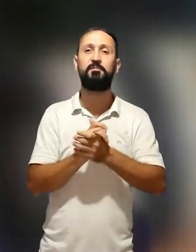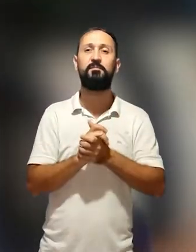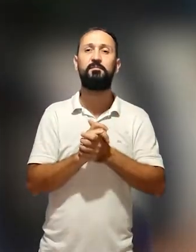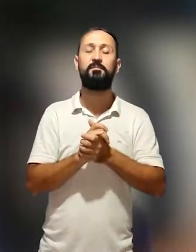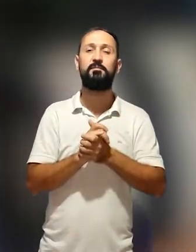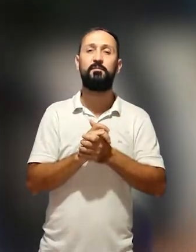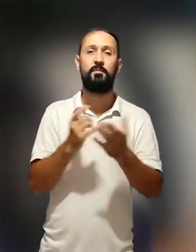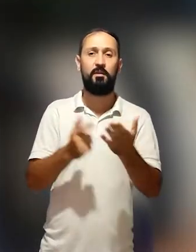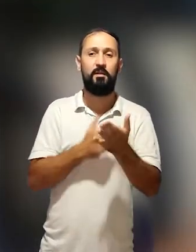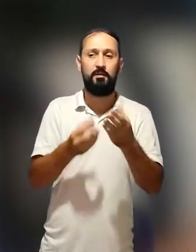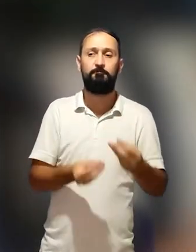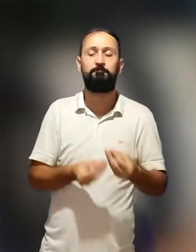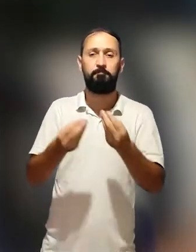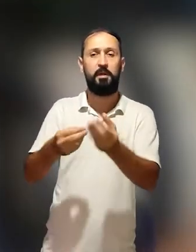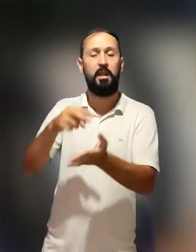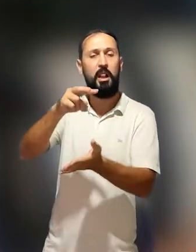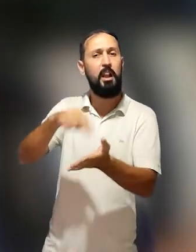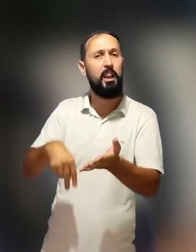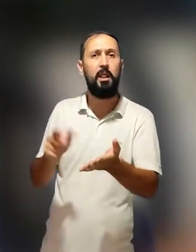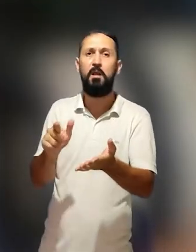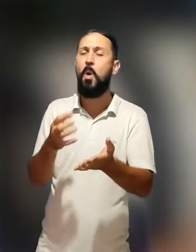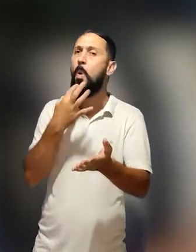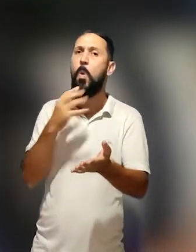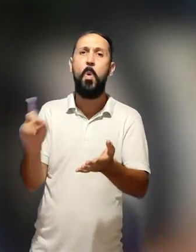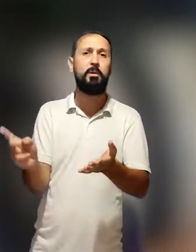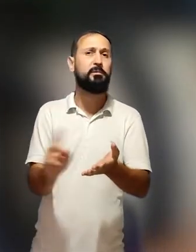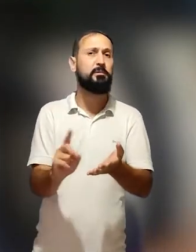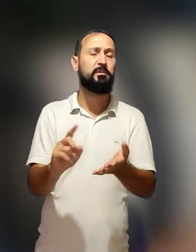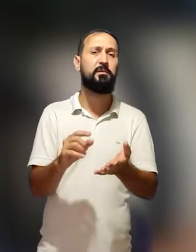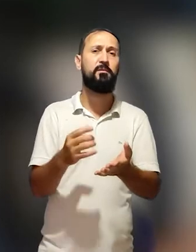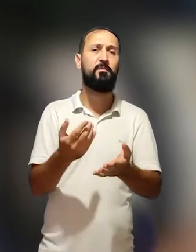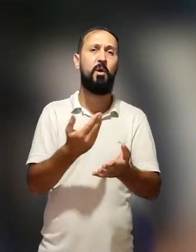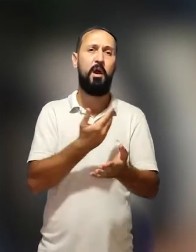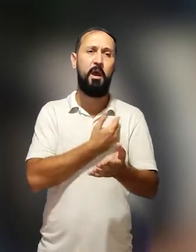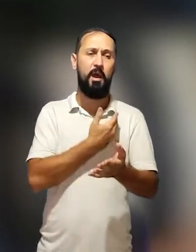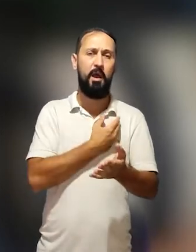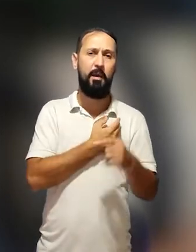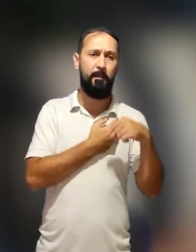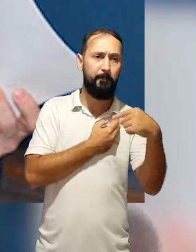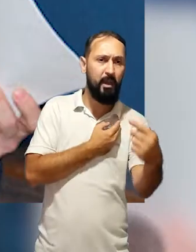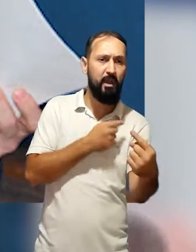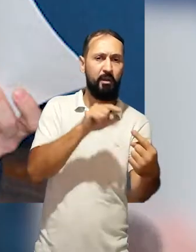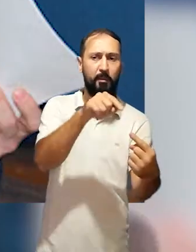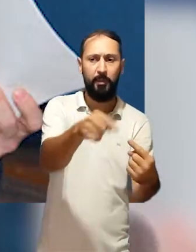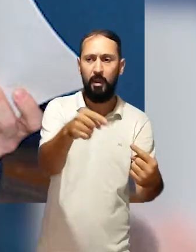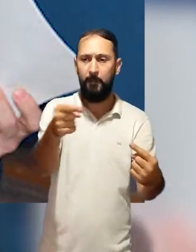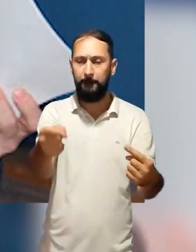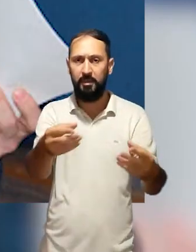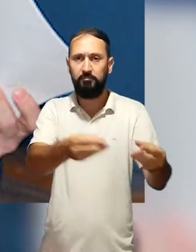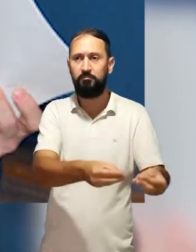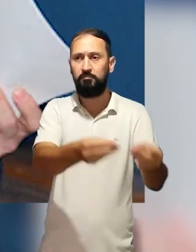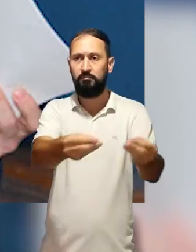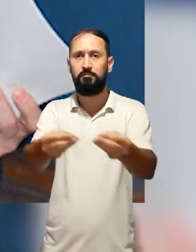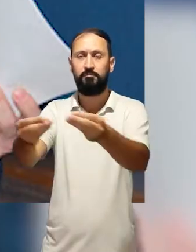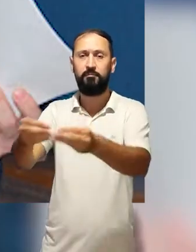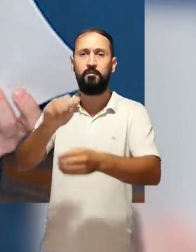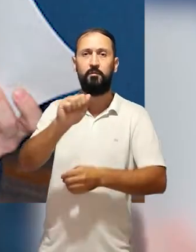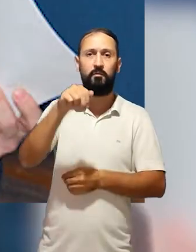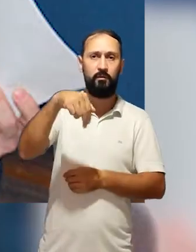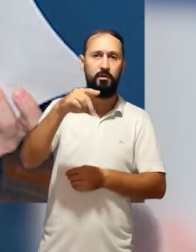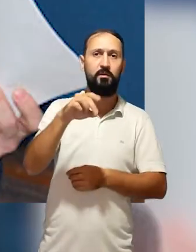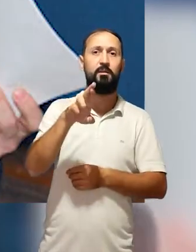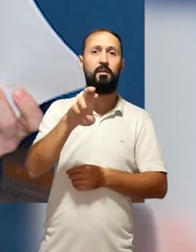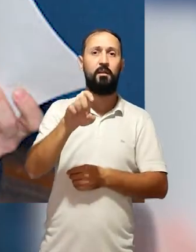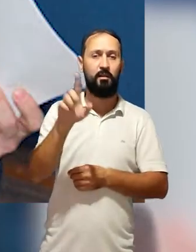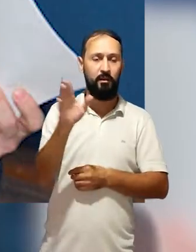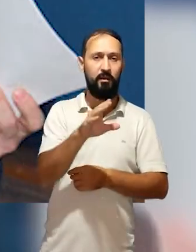Letras, que eu dei o livro para ele ler sem nem conhecê-lo, através de indicação de outra pessoa que eu conheci, que foi o